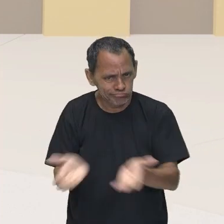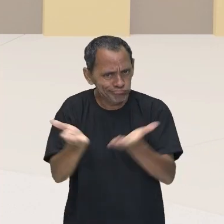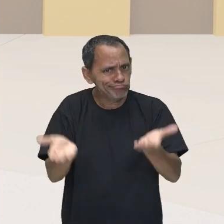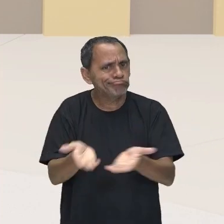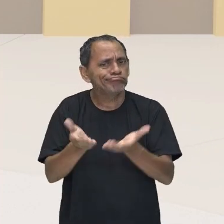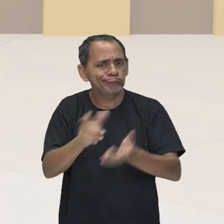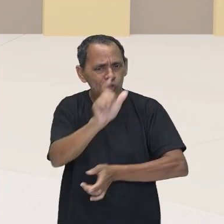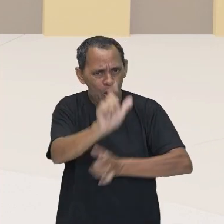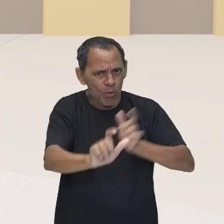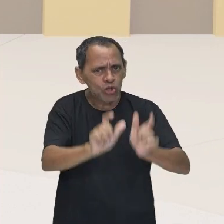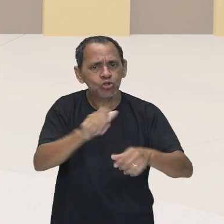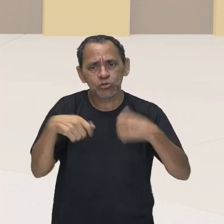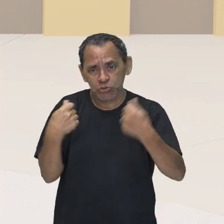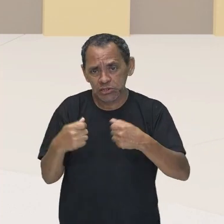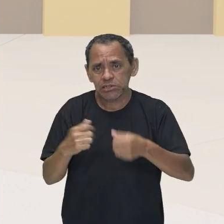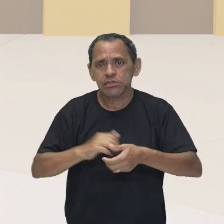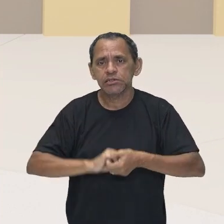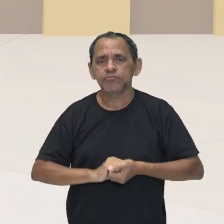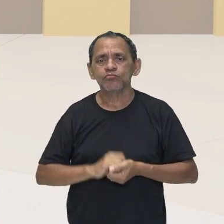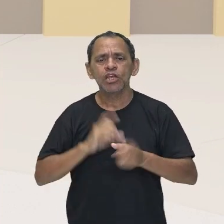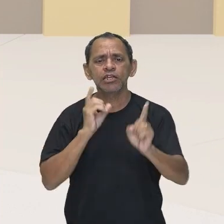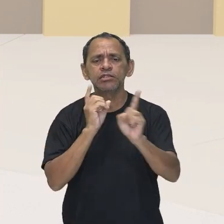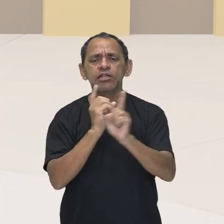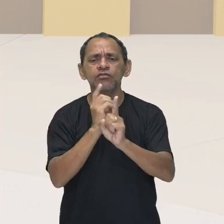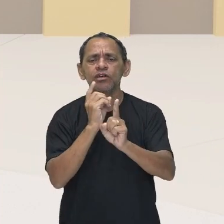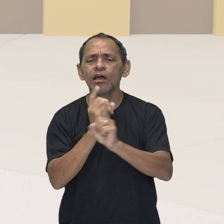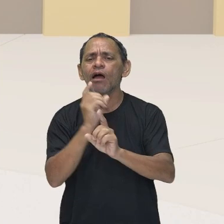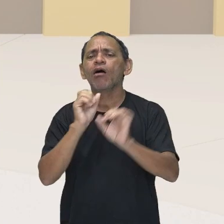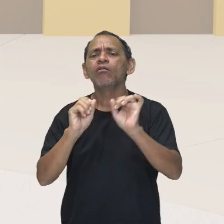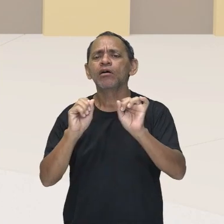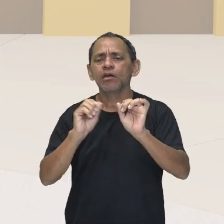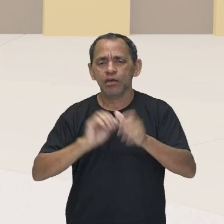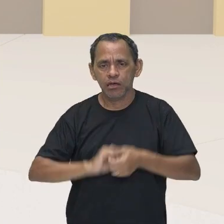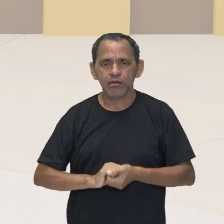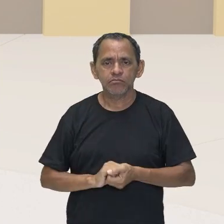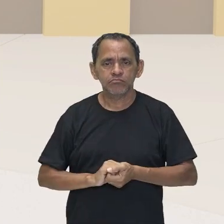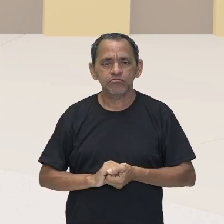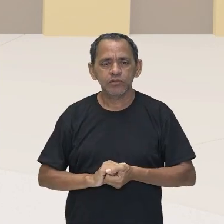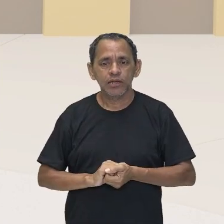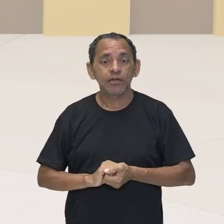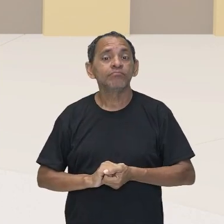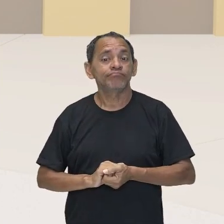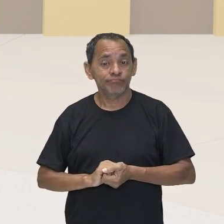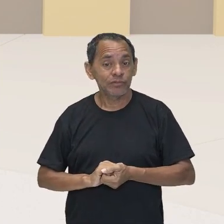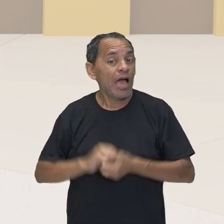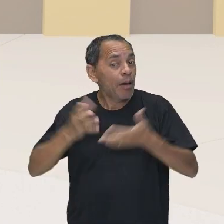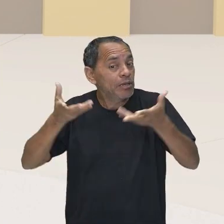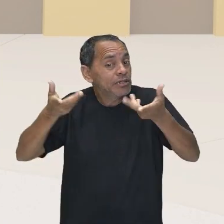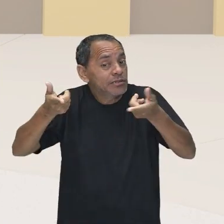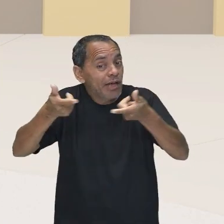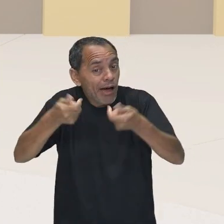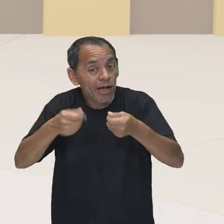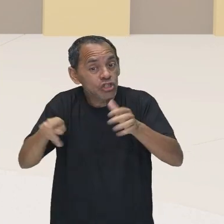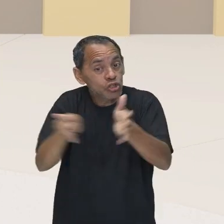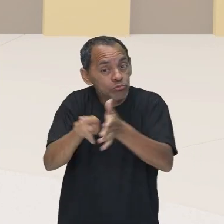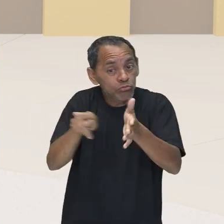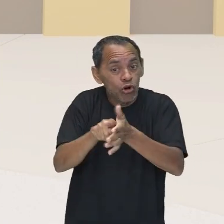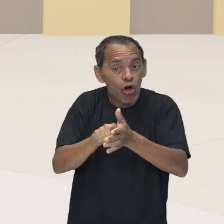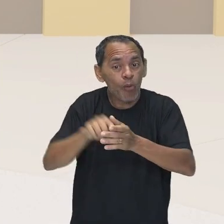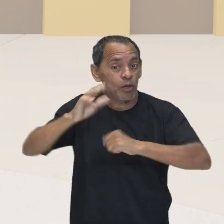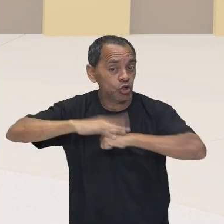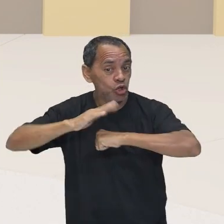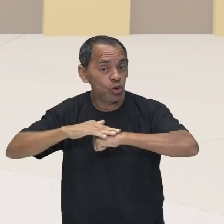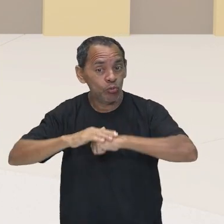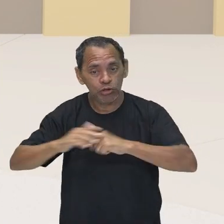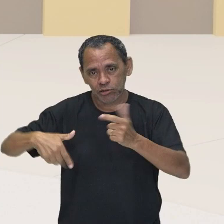né? Precisamos identificar e valorizar talentos, incentivar a autonomia e ajudá-las na